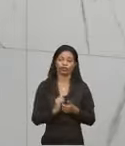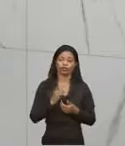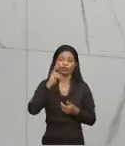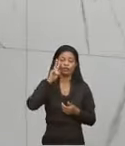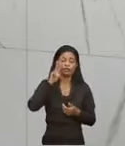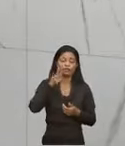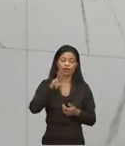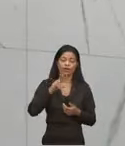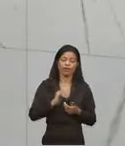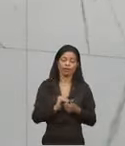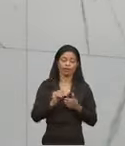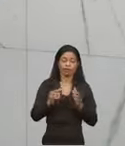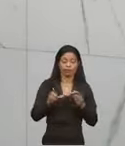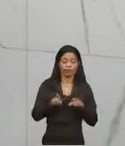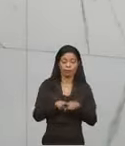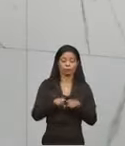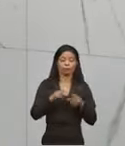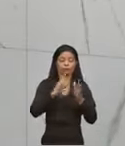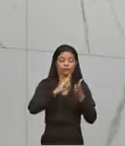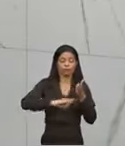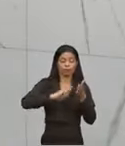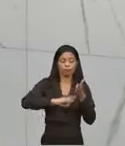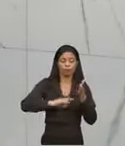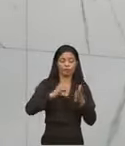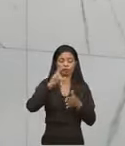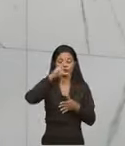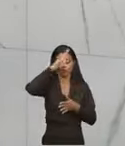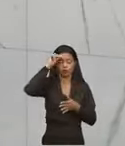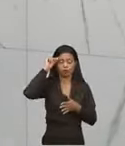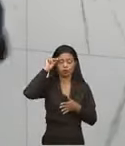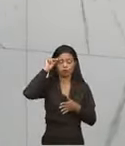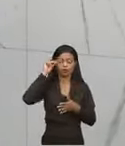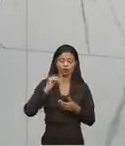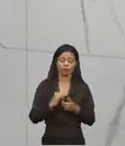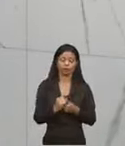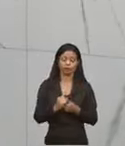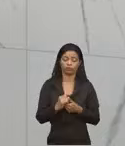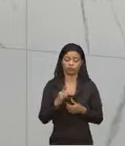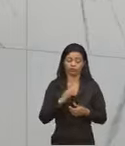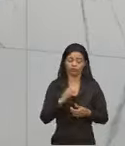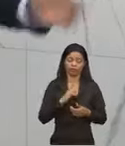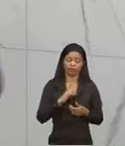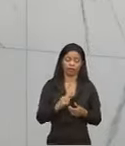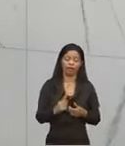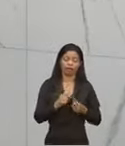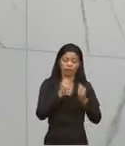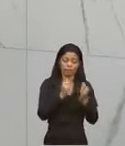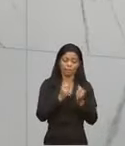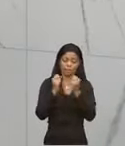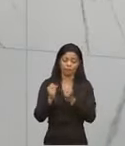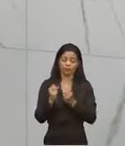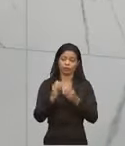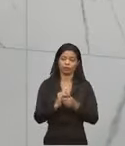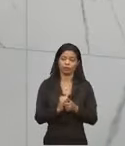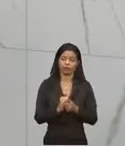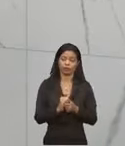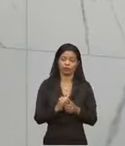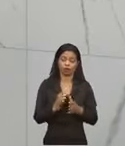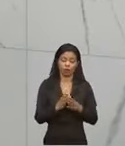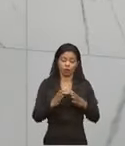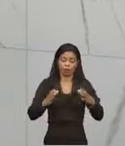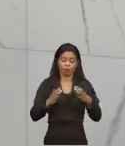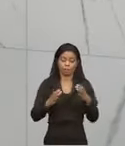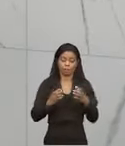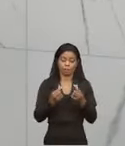e prospectar o orçamento do município. Já que o município existe um orçamento, existem as possibilidades de aumento de